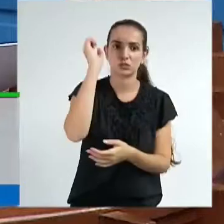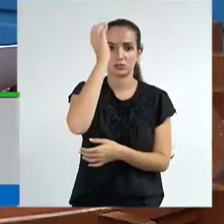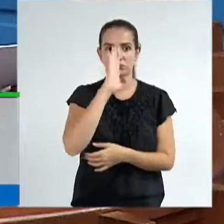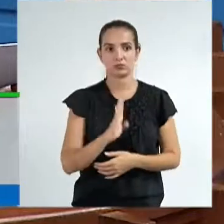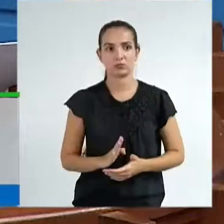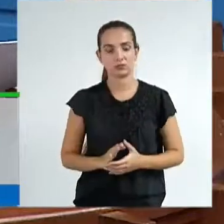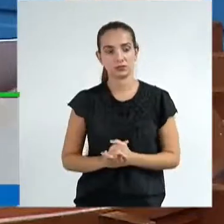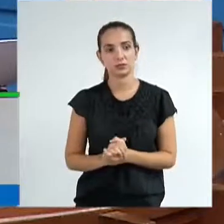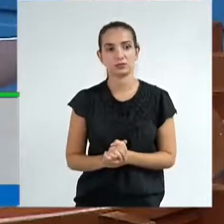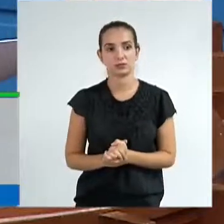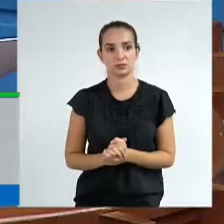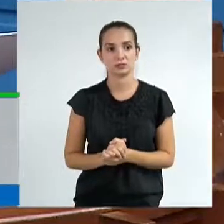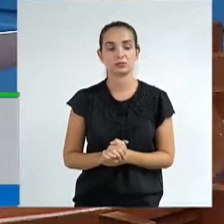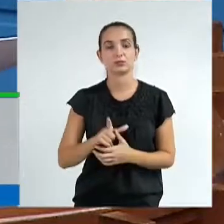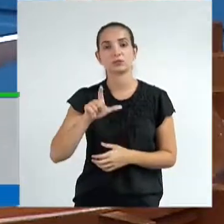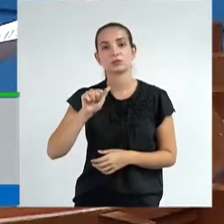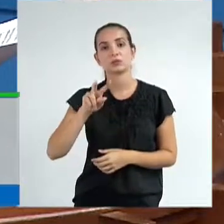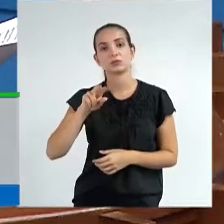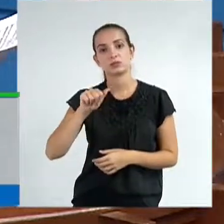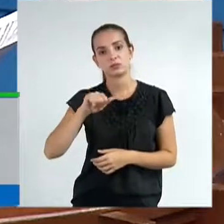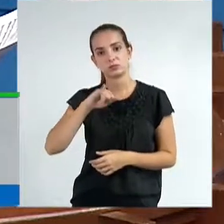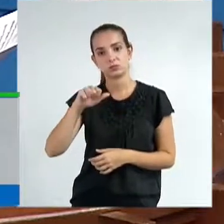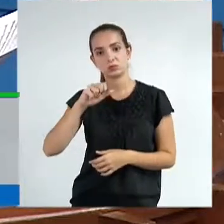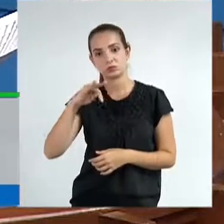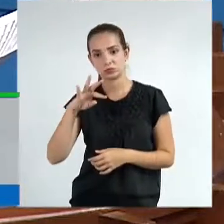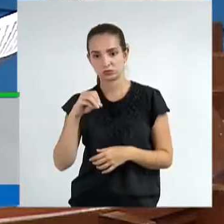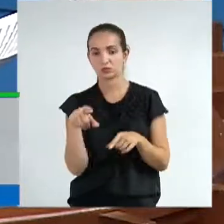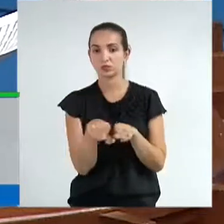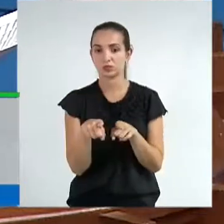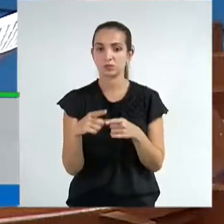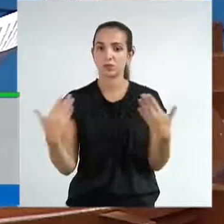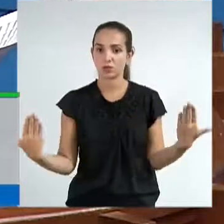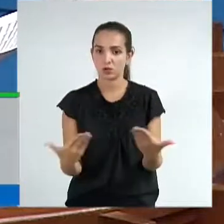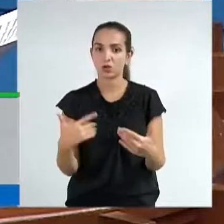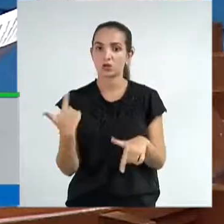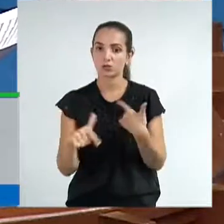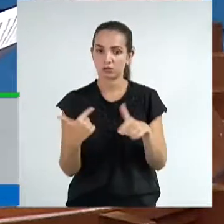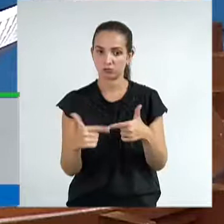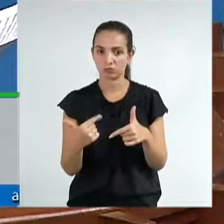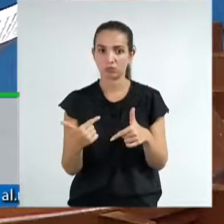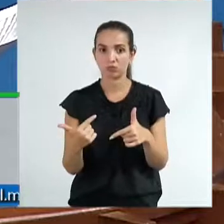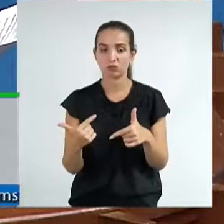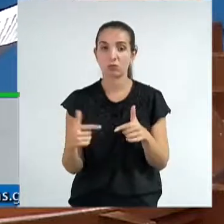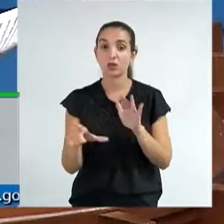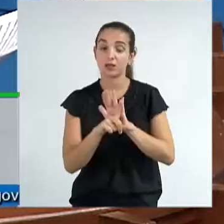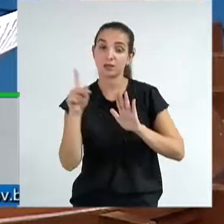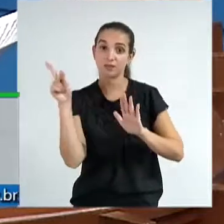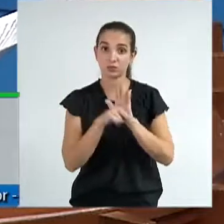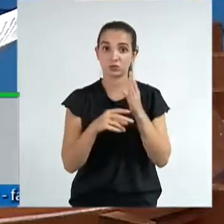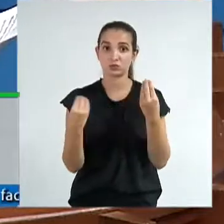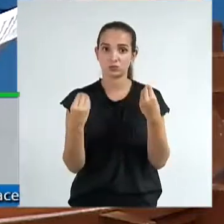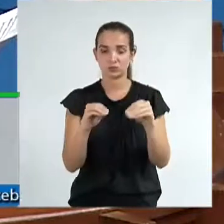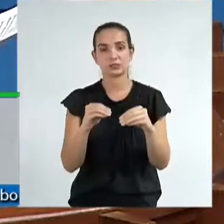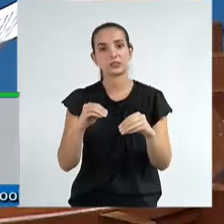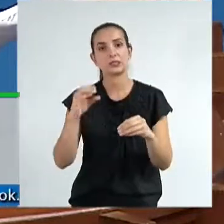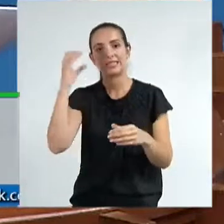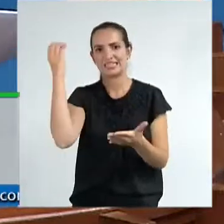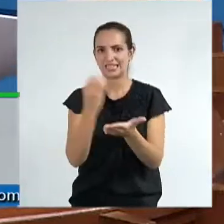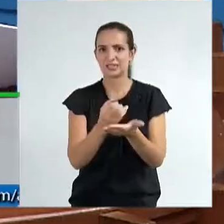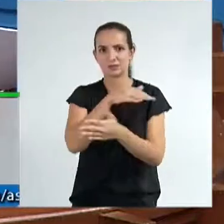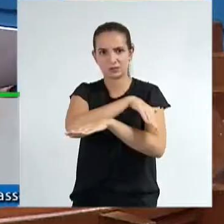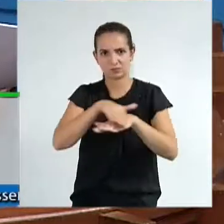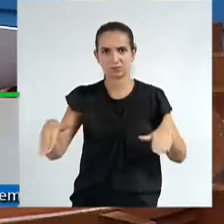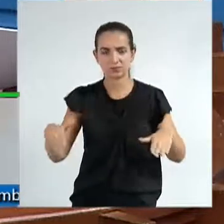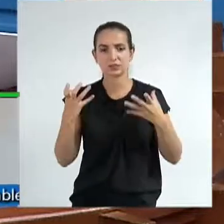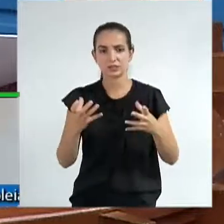Jato, e também pela recente apresentação do projeto de lei anticrime, que tem por objetivo reduzir os